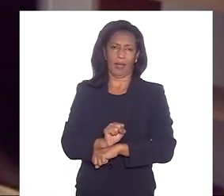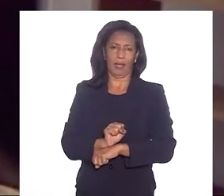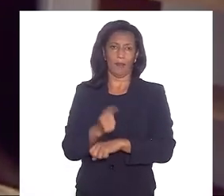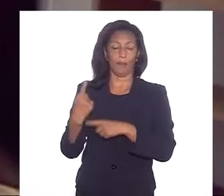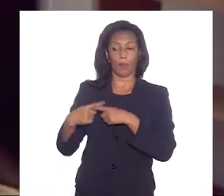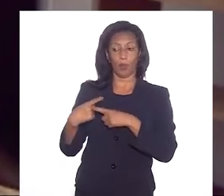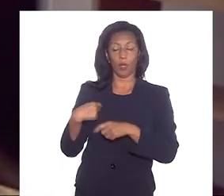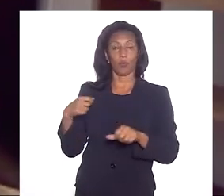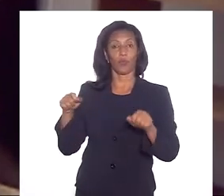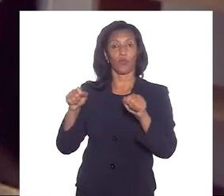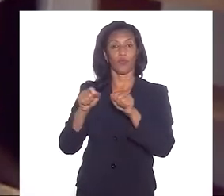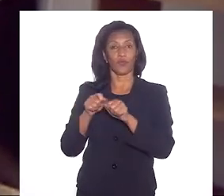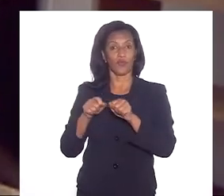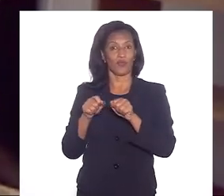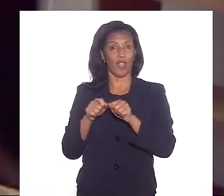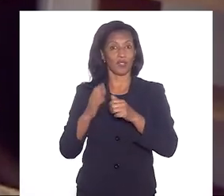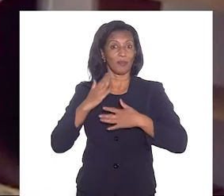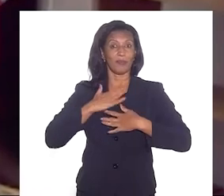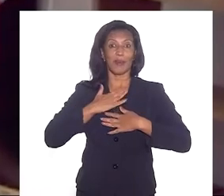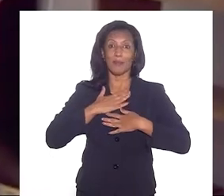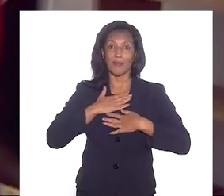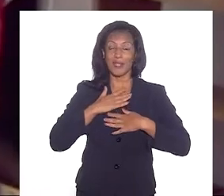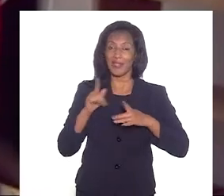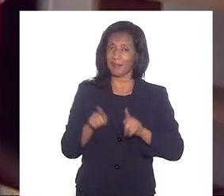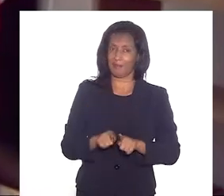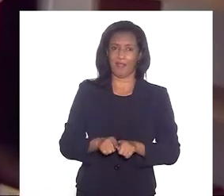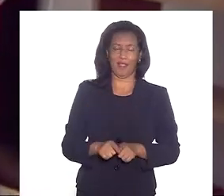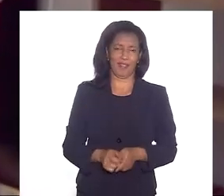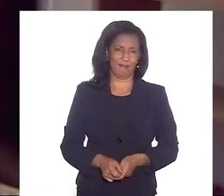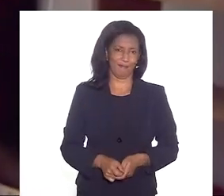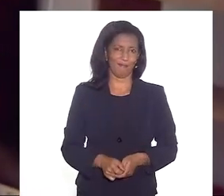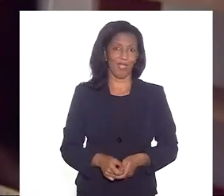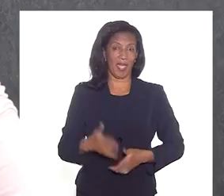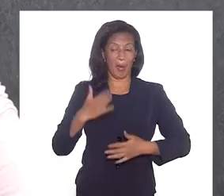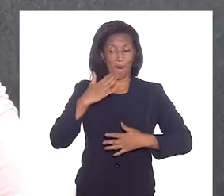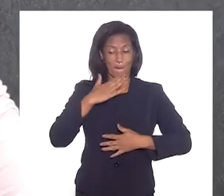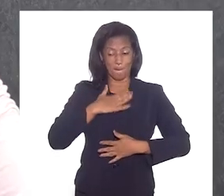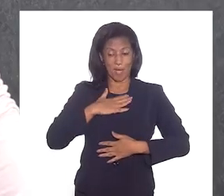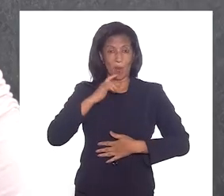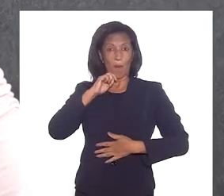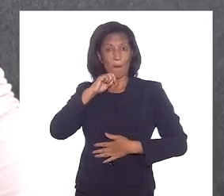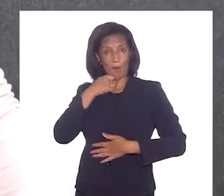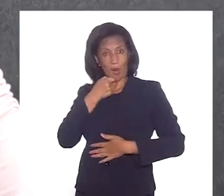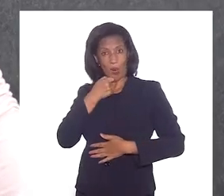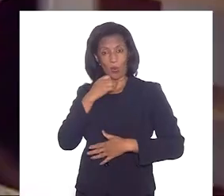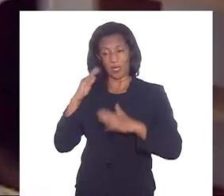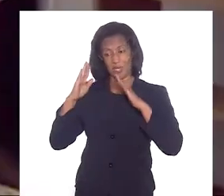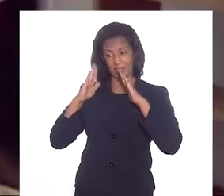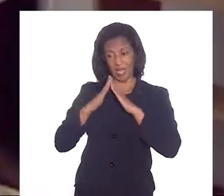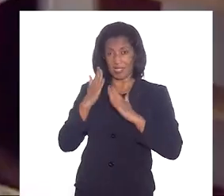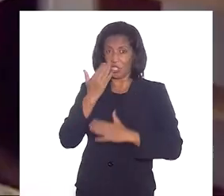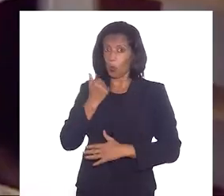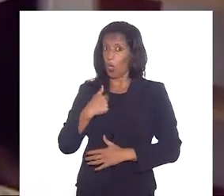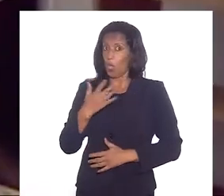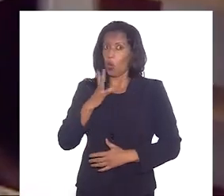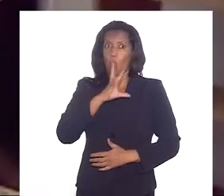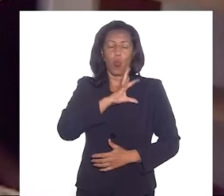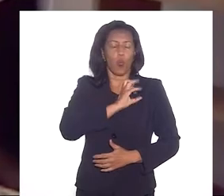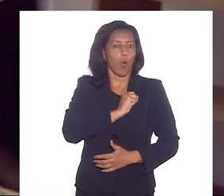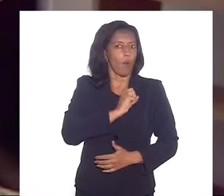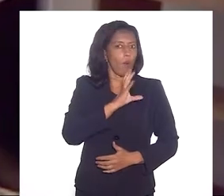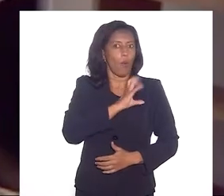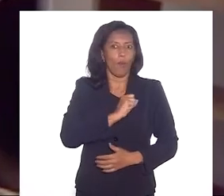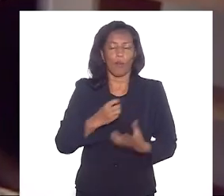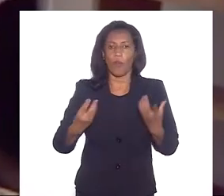parar, né? Legal. Até porque eu faço para mim também. Então, o Legal. meu pão que a gente consome aqui, e